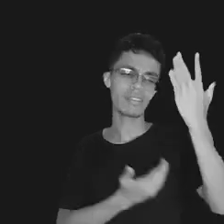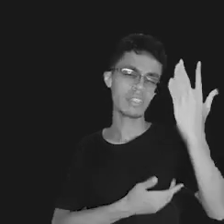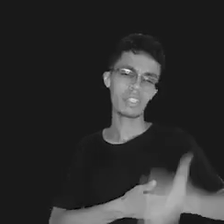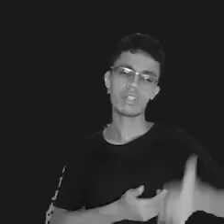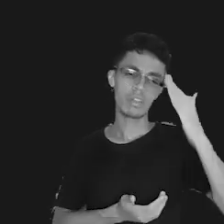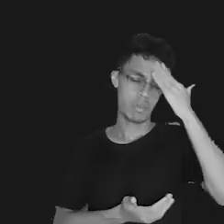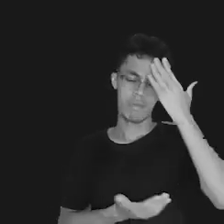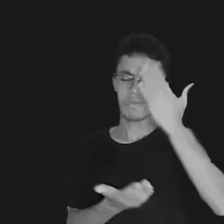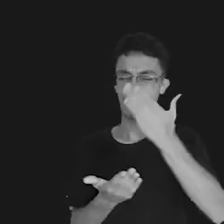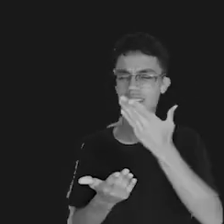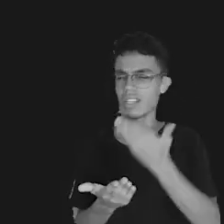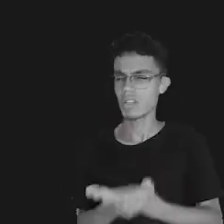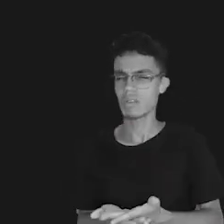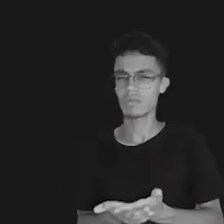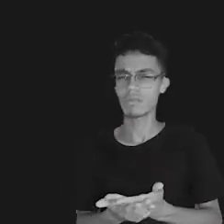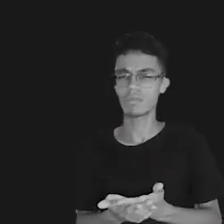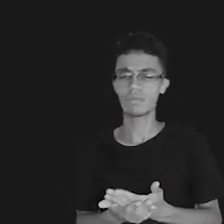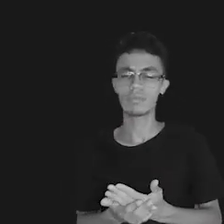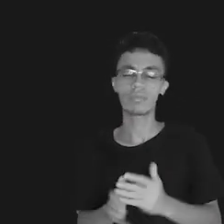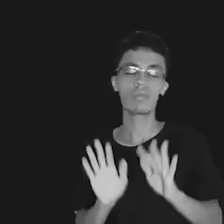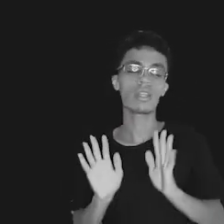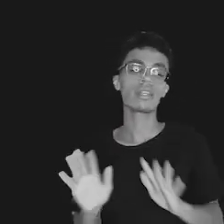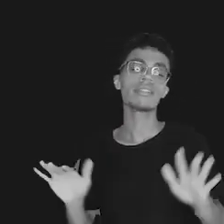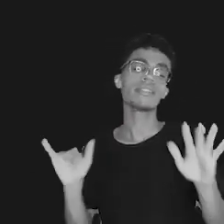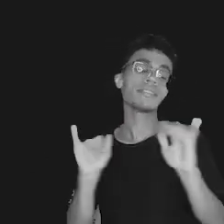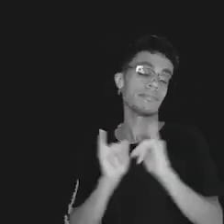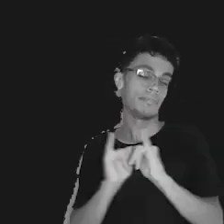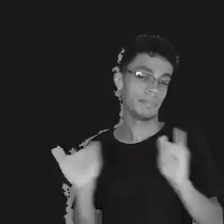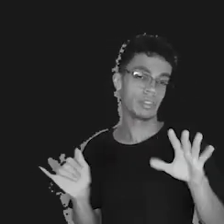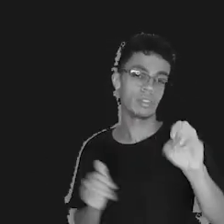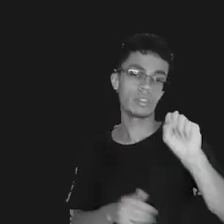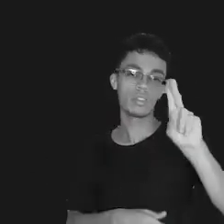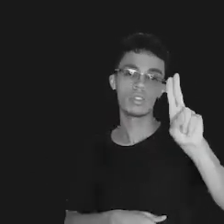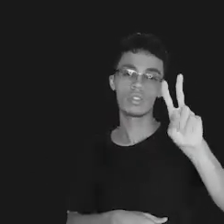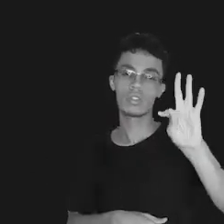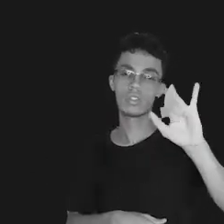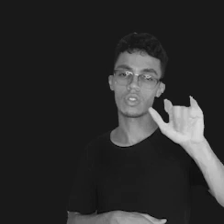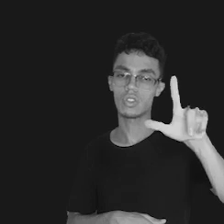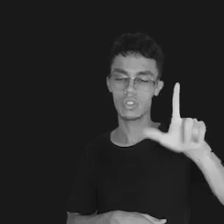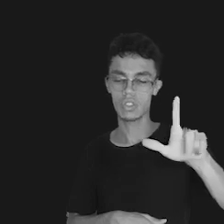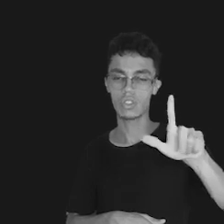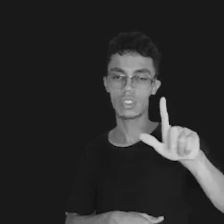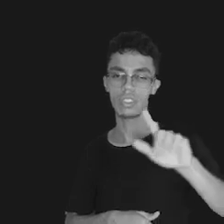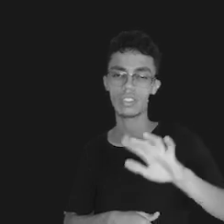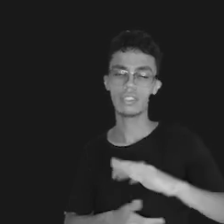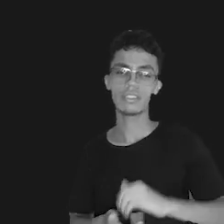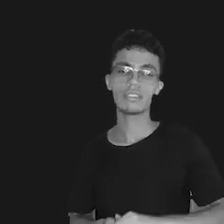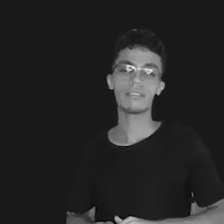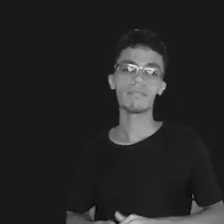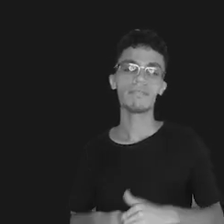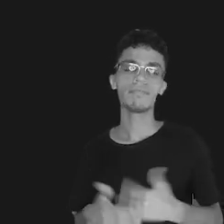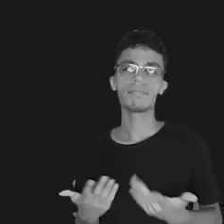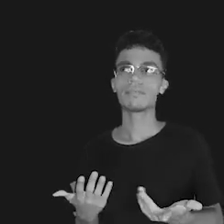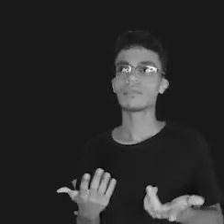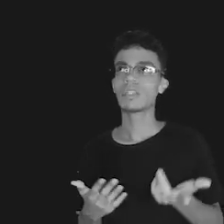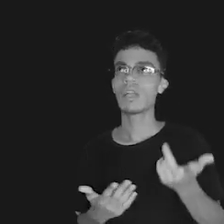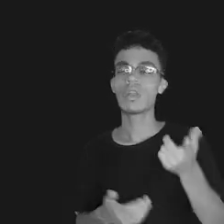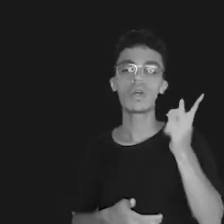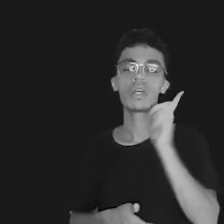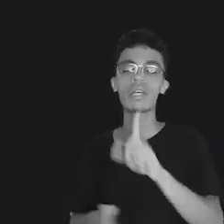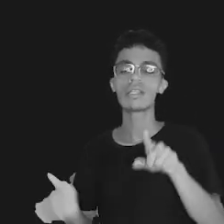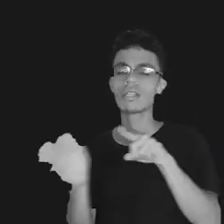nos imponderáveis? Quereis dizer no sutil, no indefinível, no que não se pode